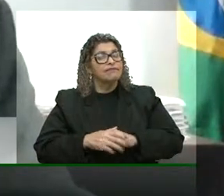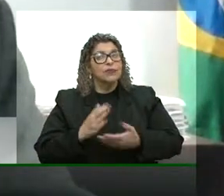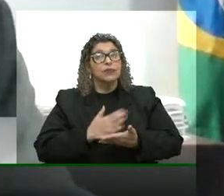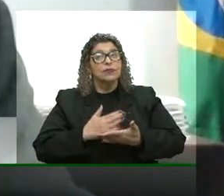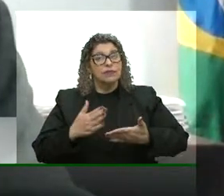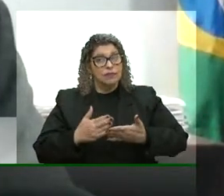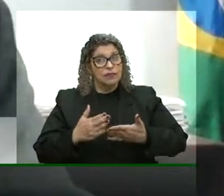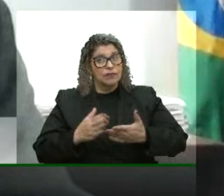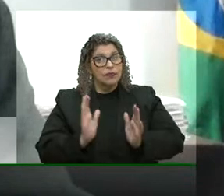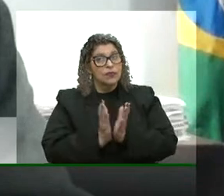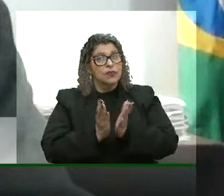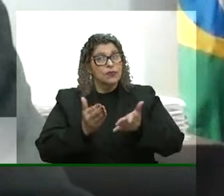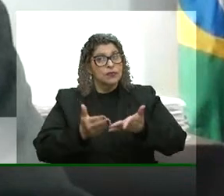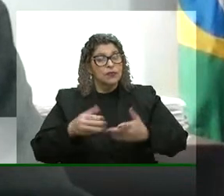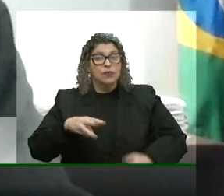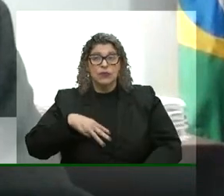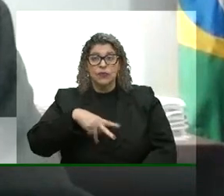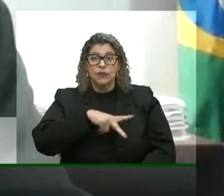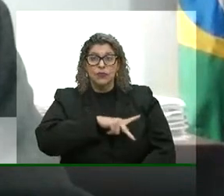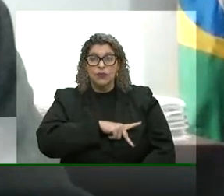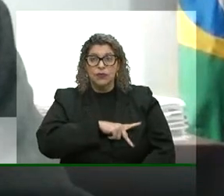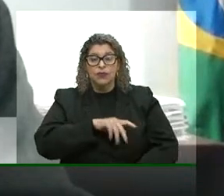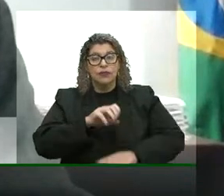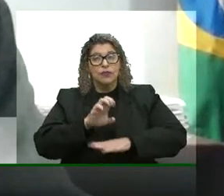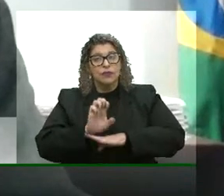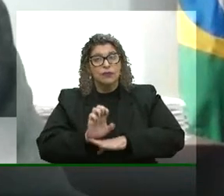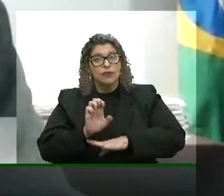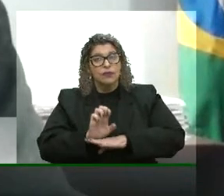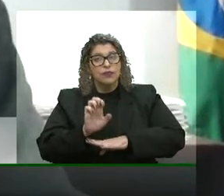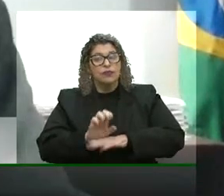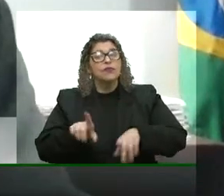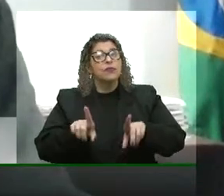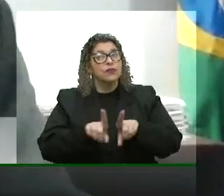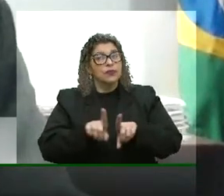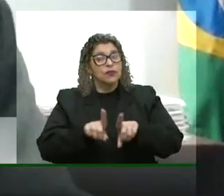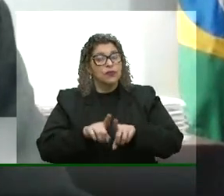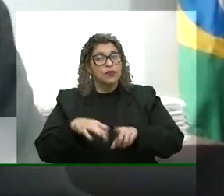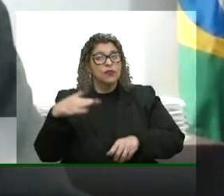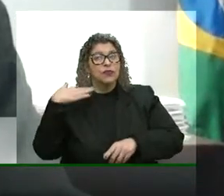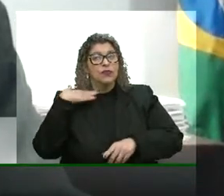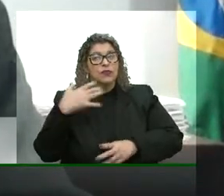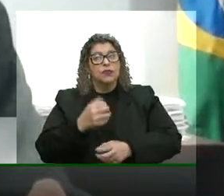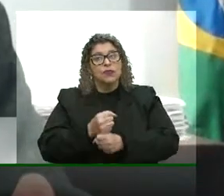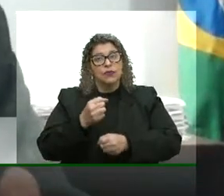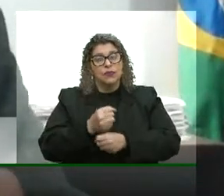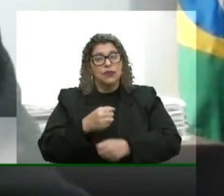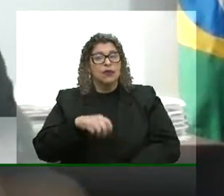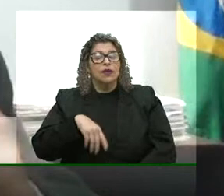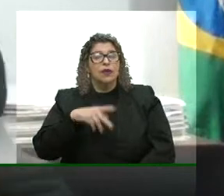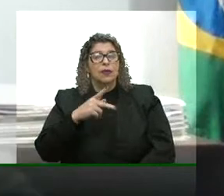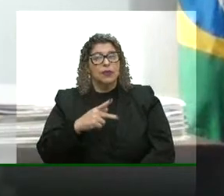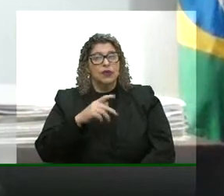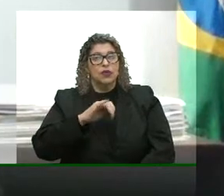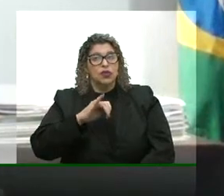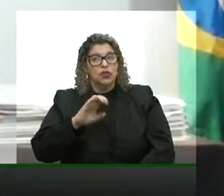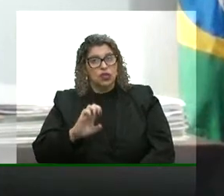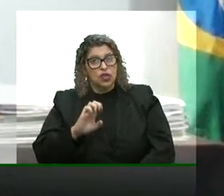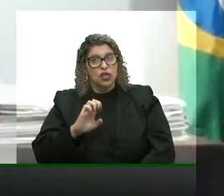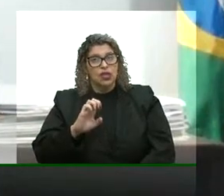através da comissão, o Ministério Público Estadual, também o Tribunal de Contas, a PGE, o seu titular,